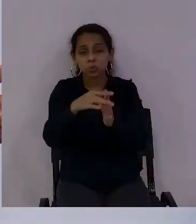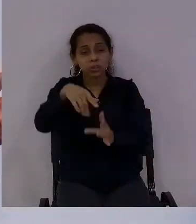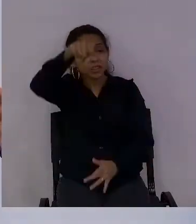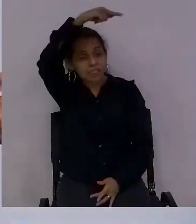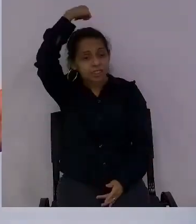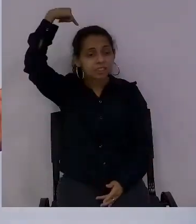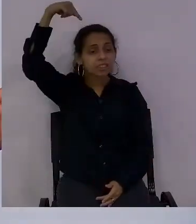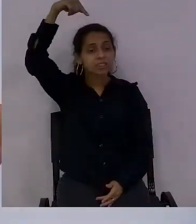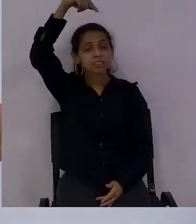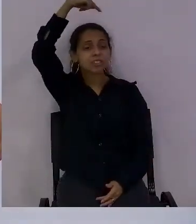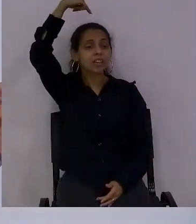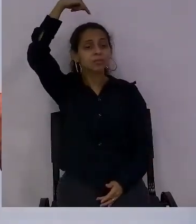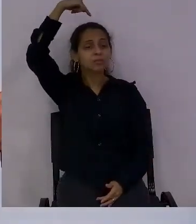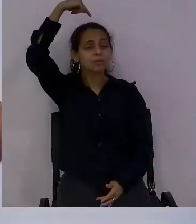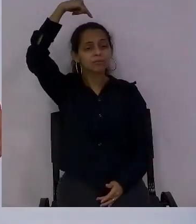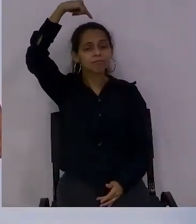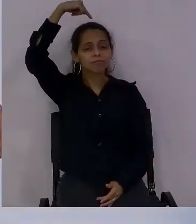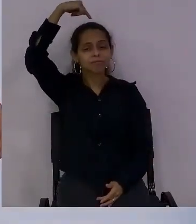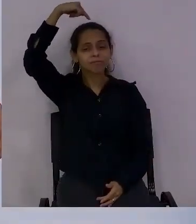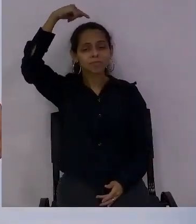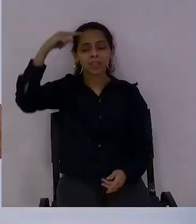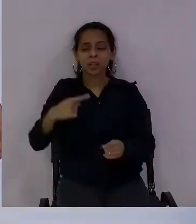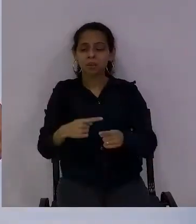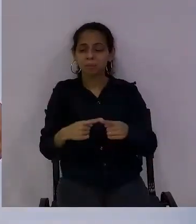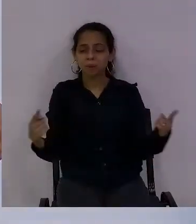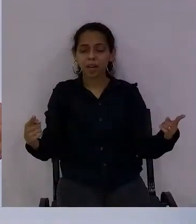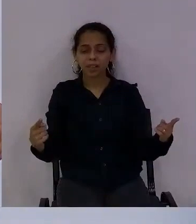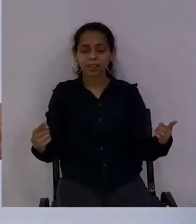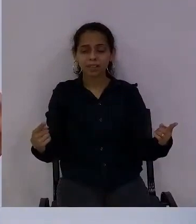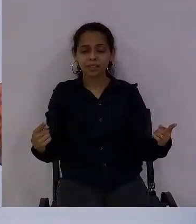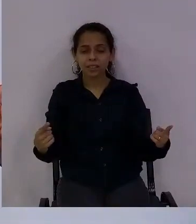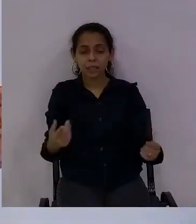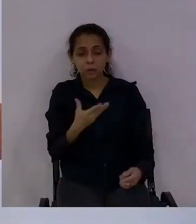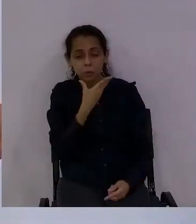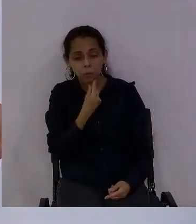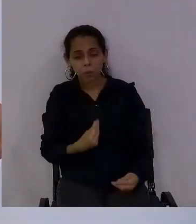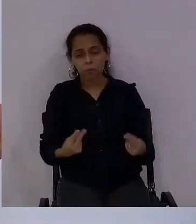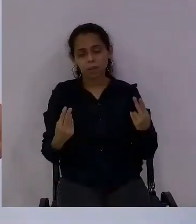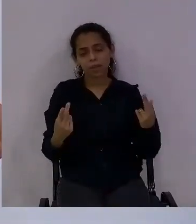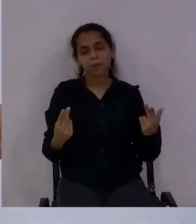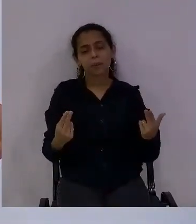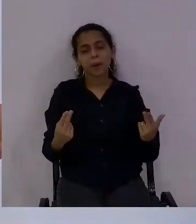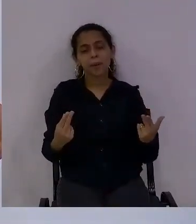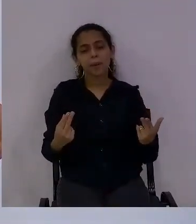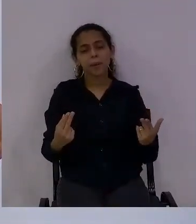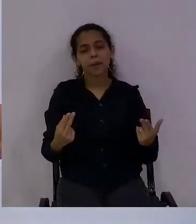a uma lei que diz, não matarás, não furtarás, não minta.